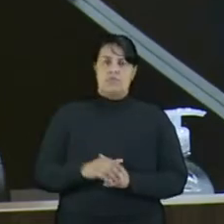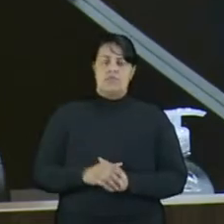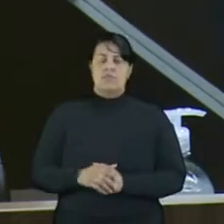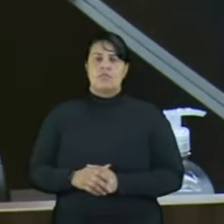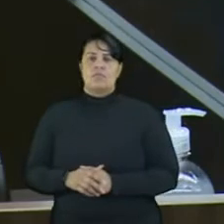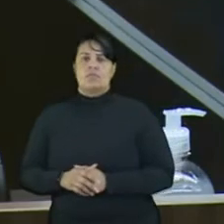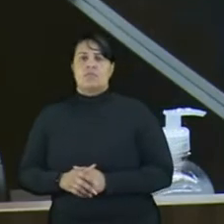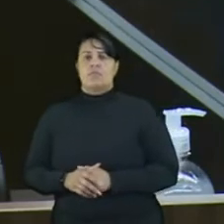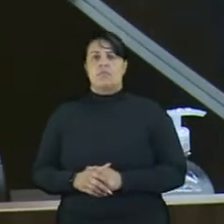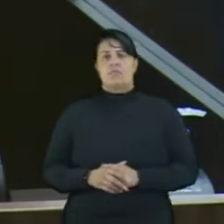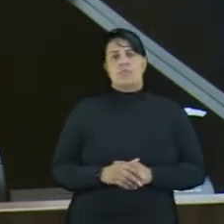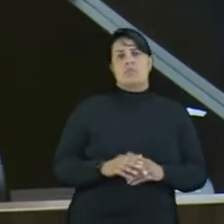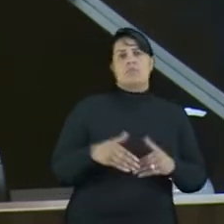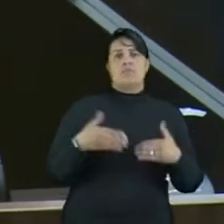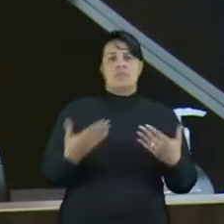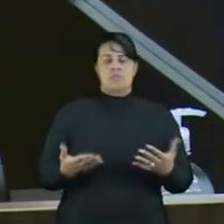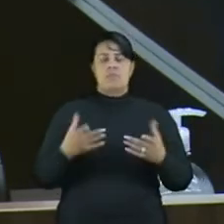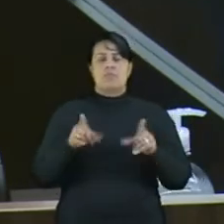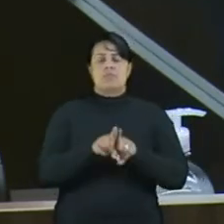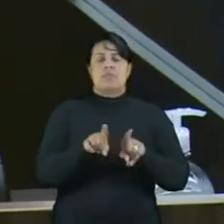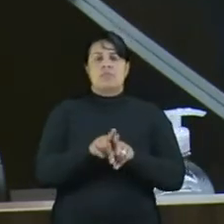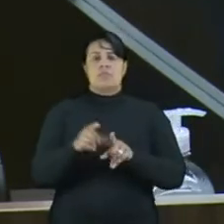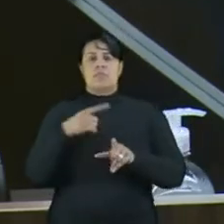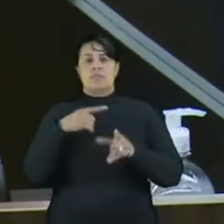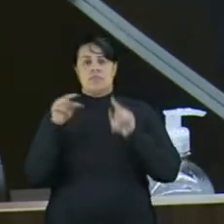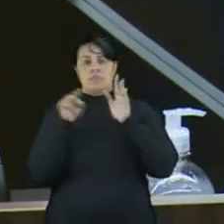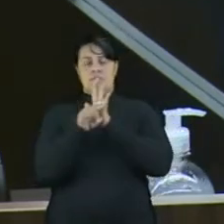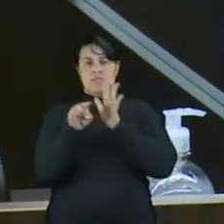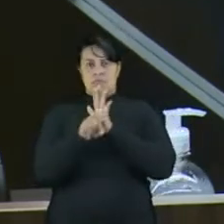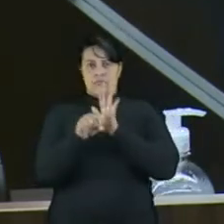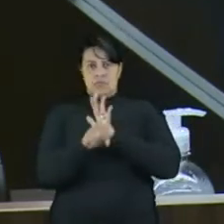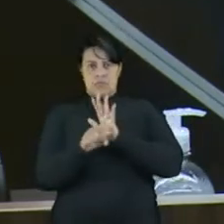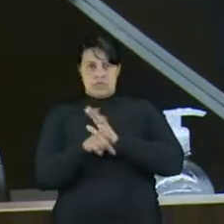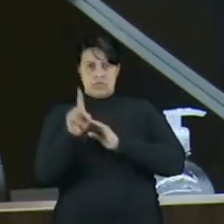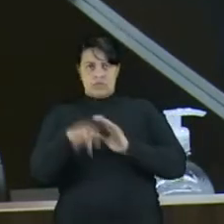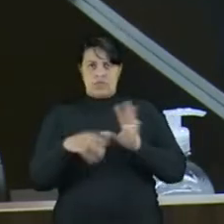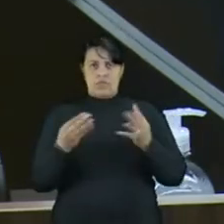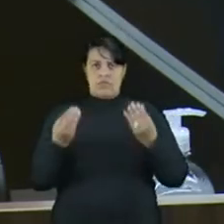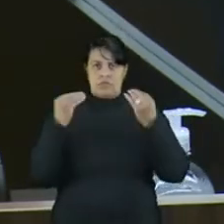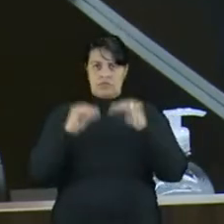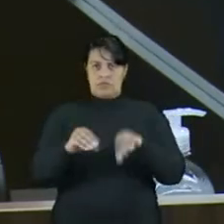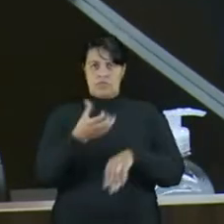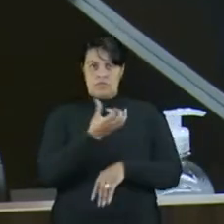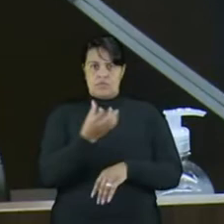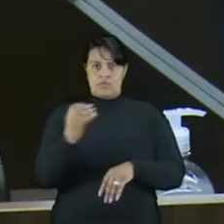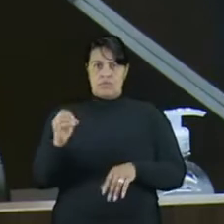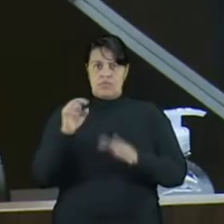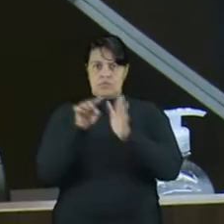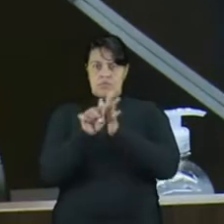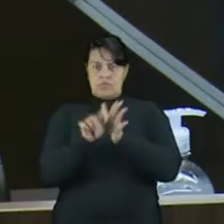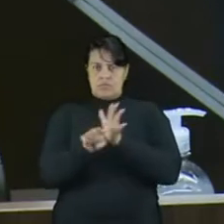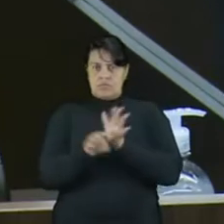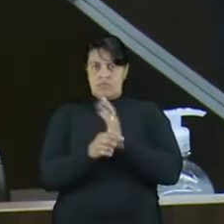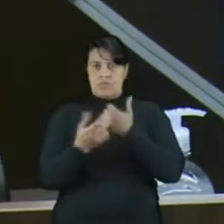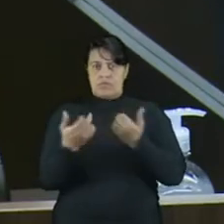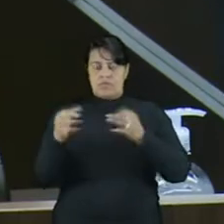No aludido questionário foram inseridos 60 questões organizadas em 9